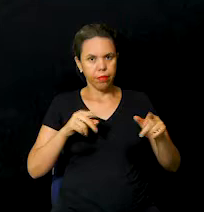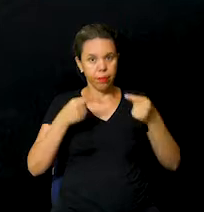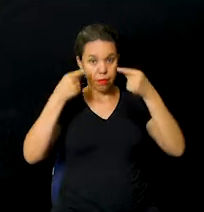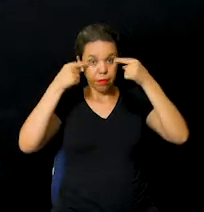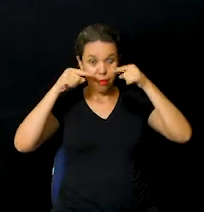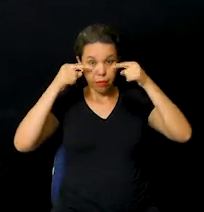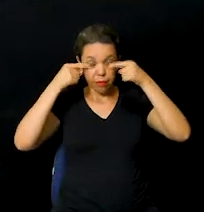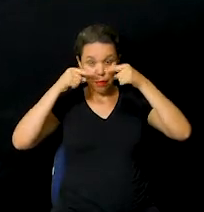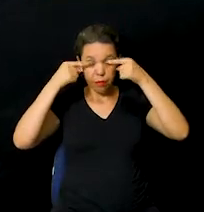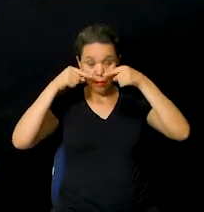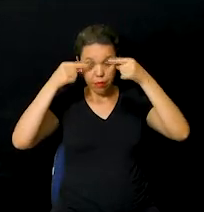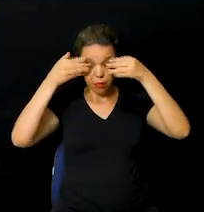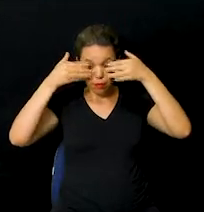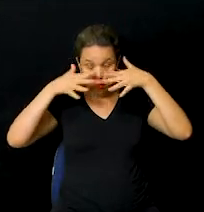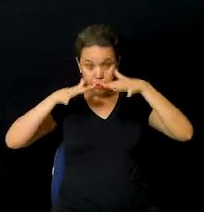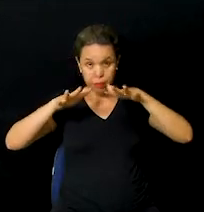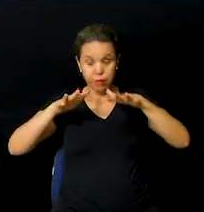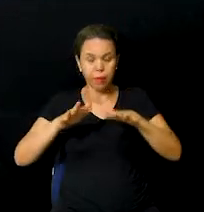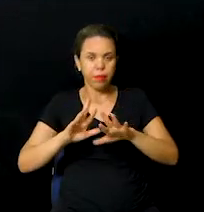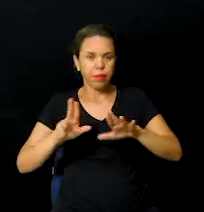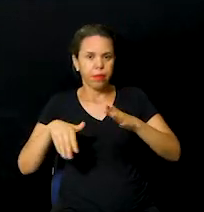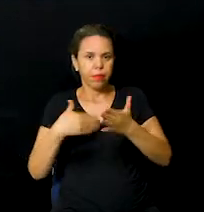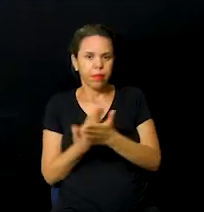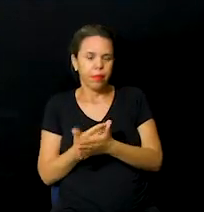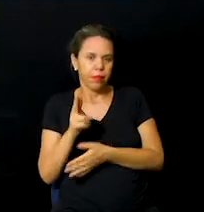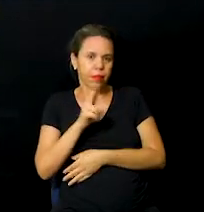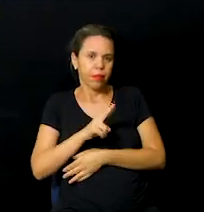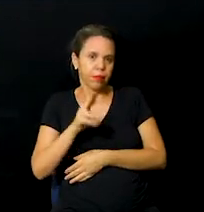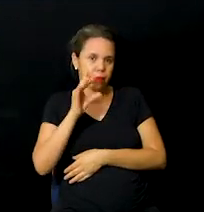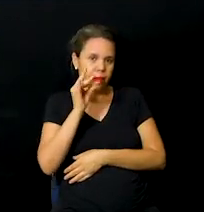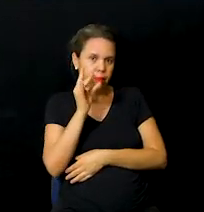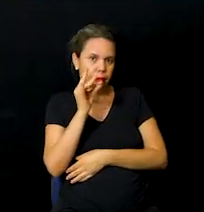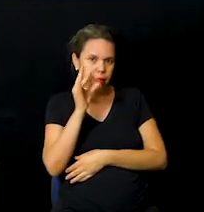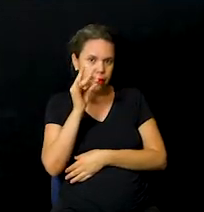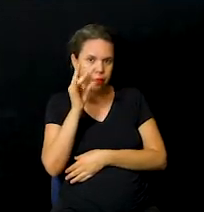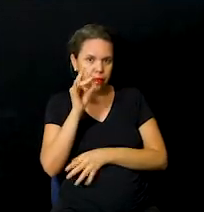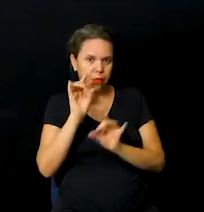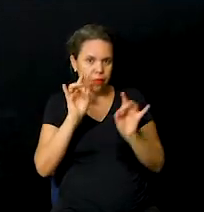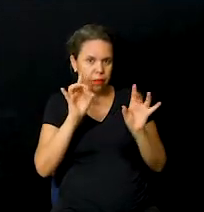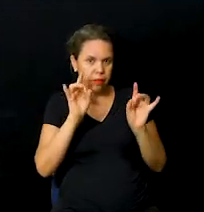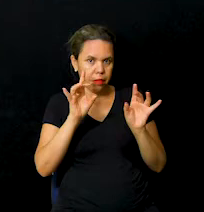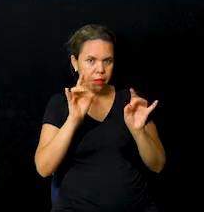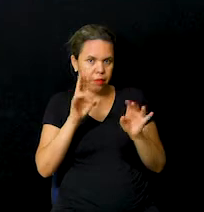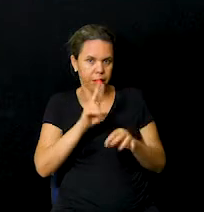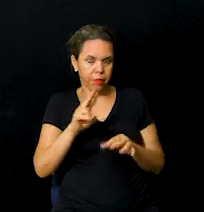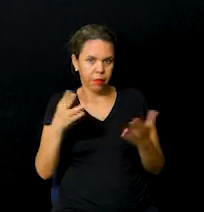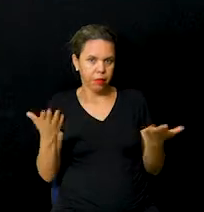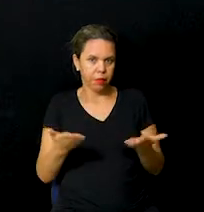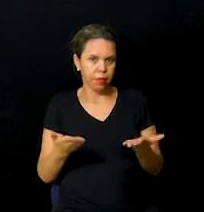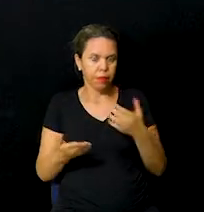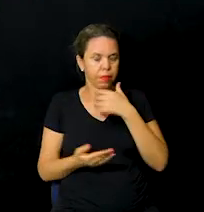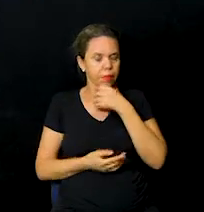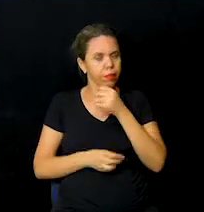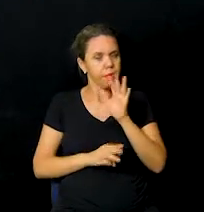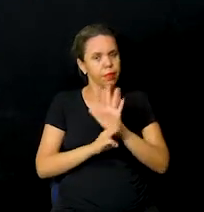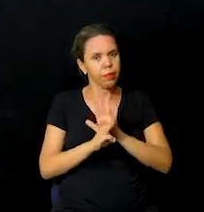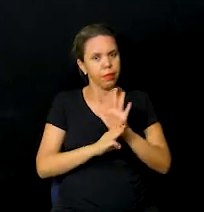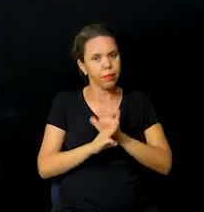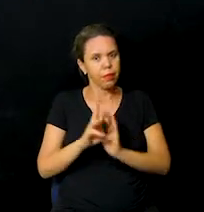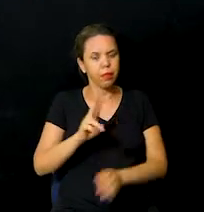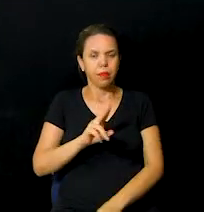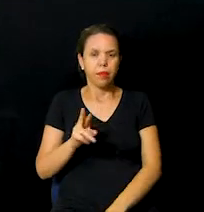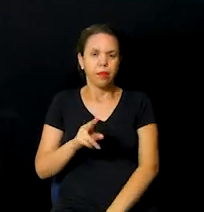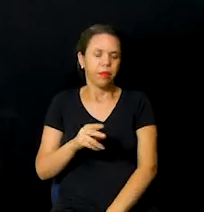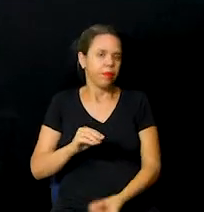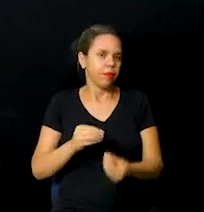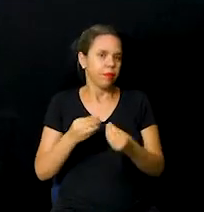de fio do alongamento de cílios até o uso da cola, né? Então, a cola que eu uso hoje no método, ela